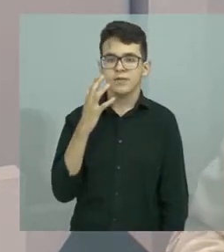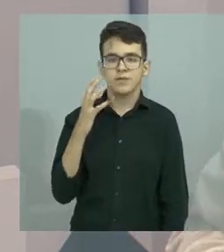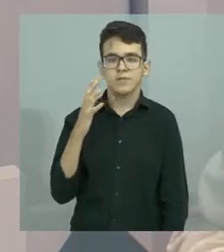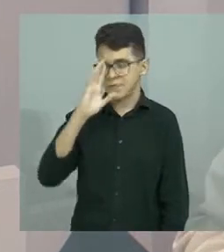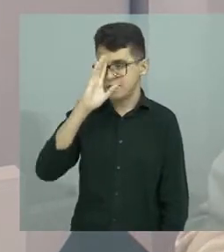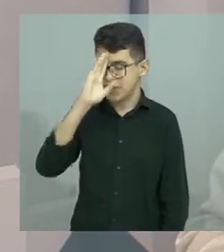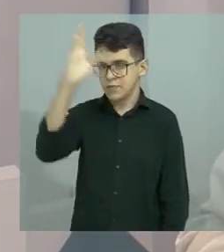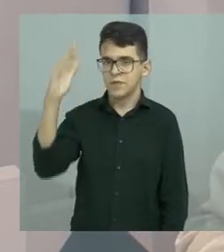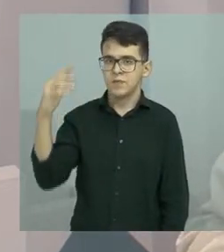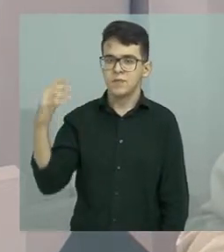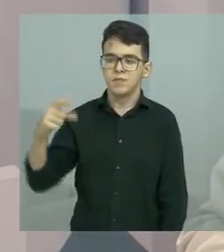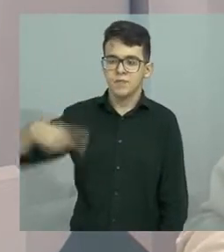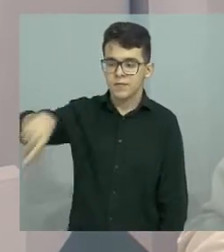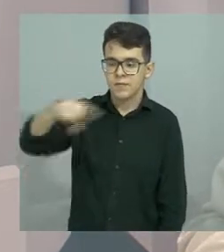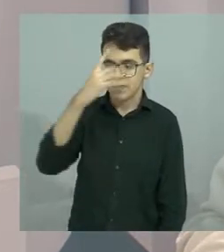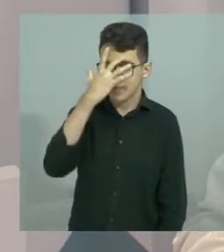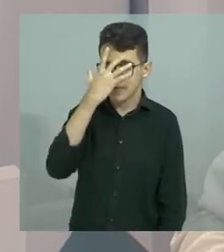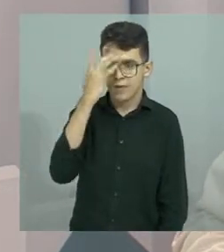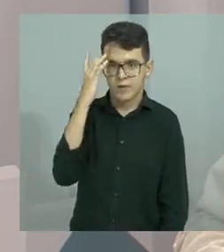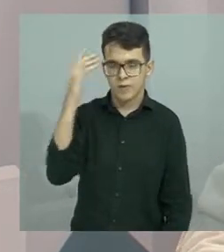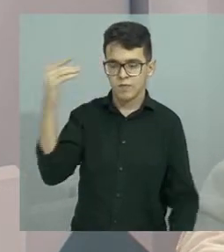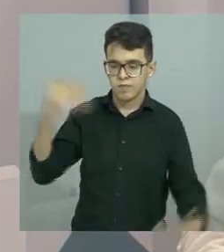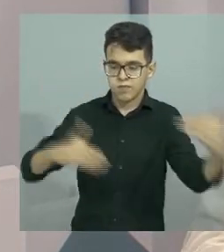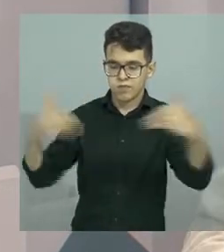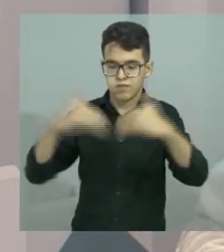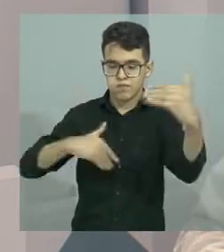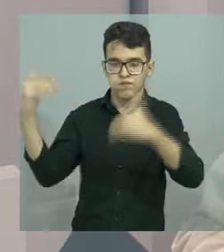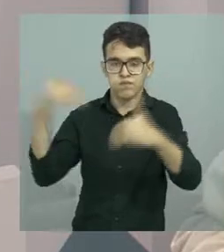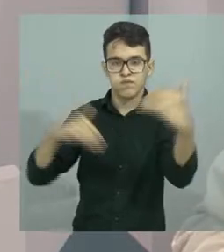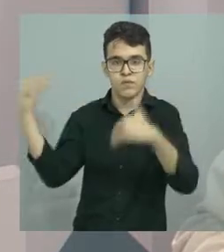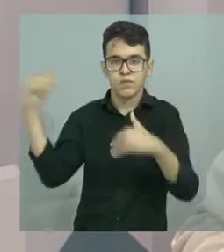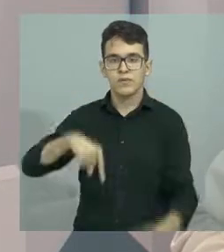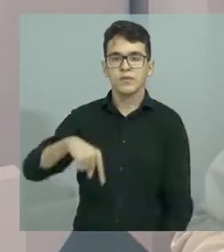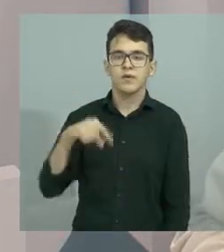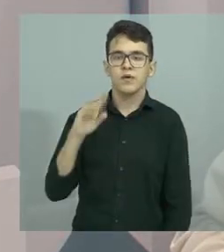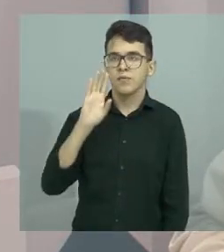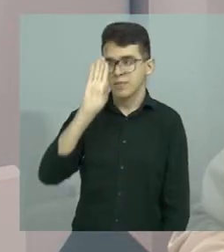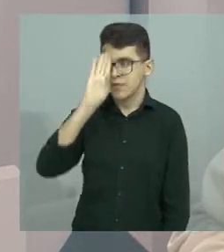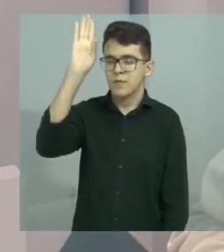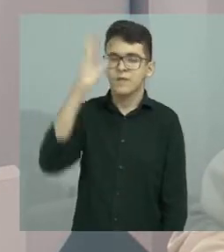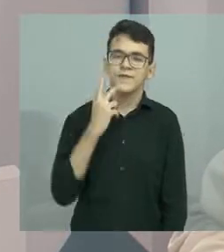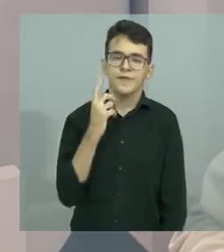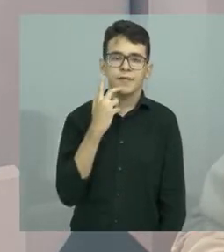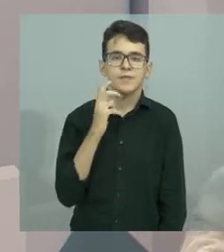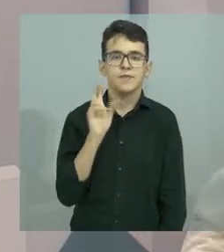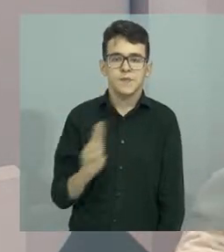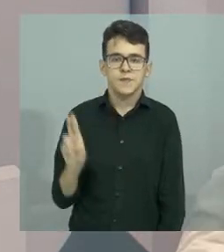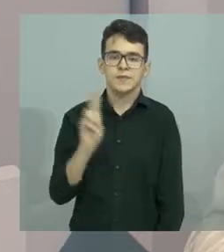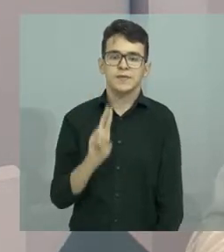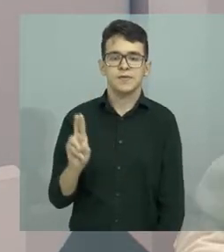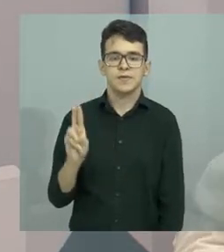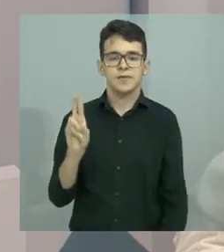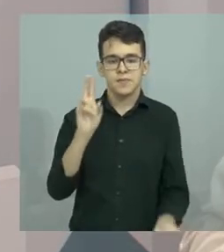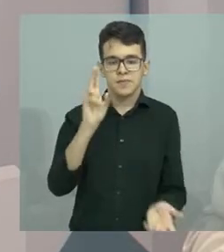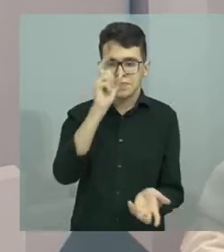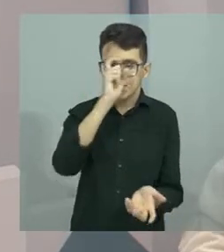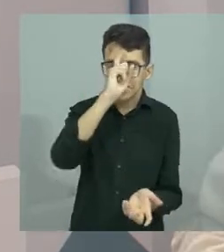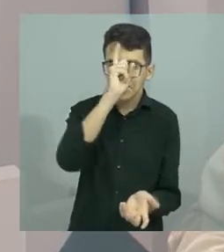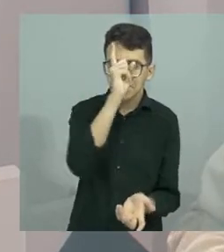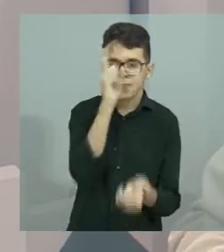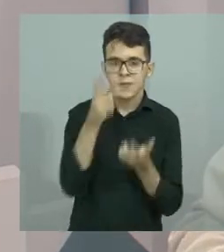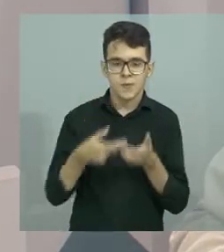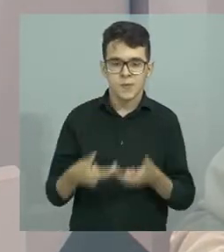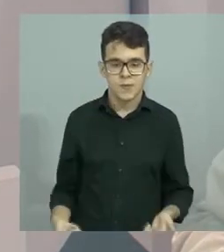uma questão que ela já é parcialmente resolvida com o comprometimento de recursos, já um